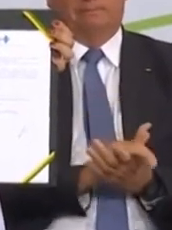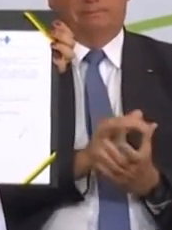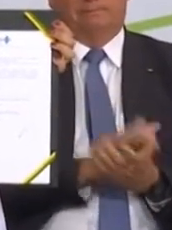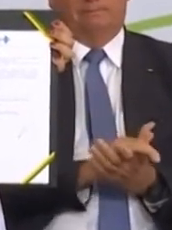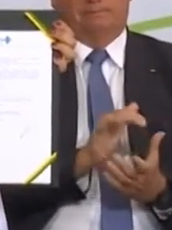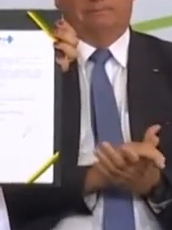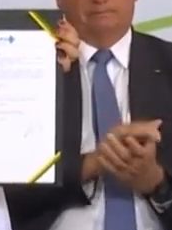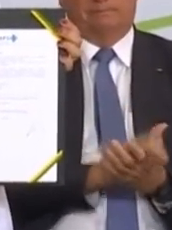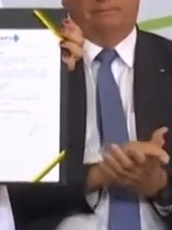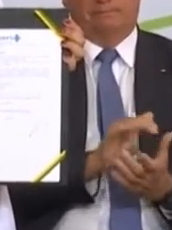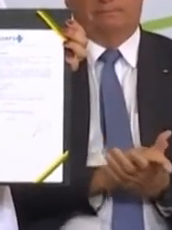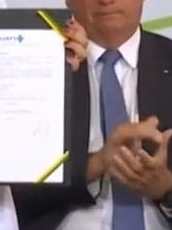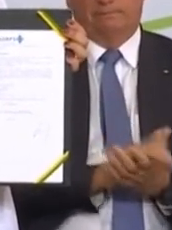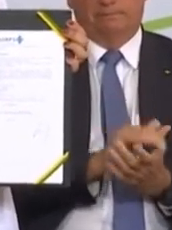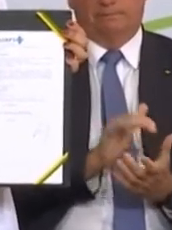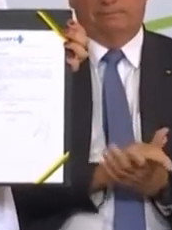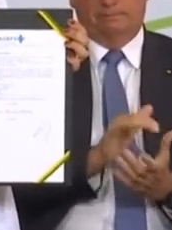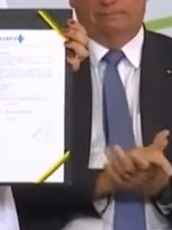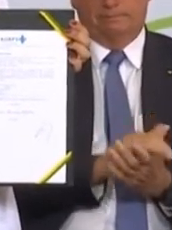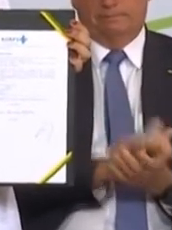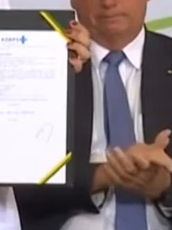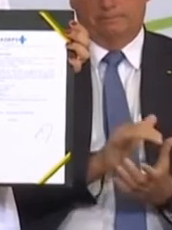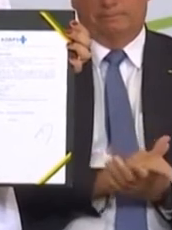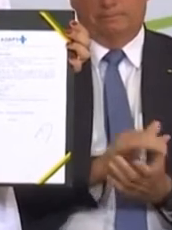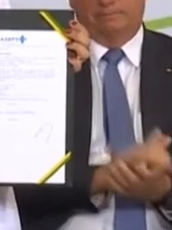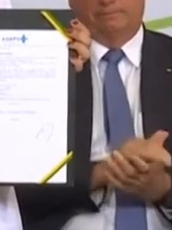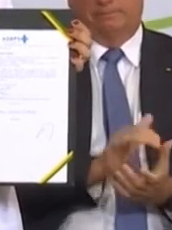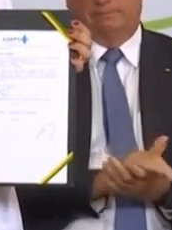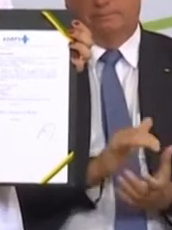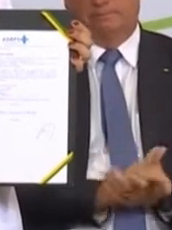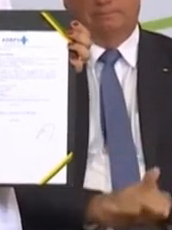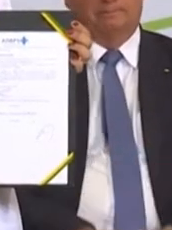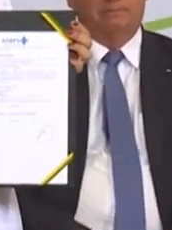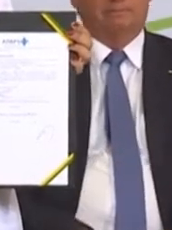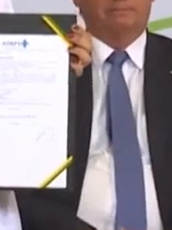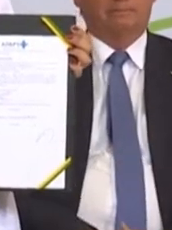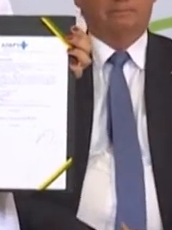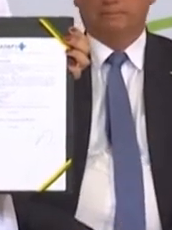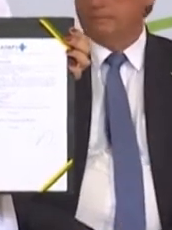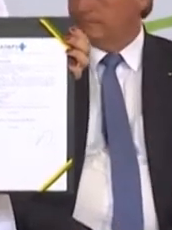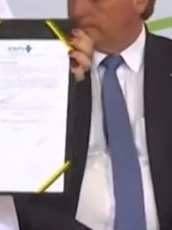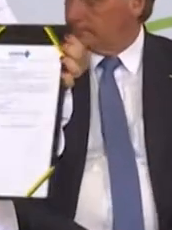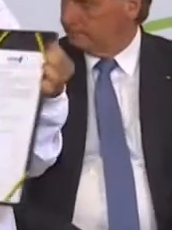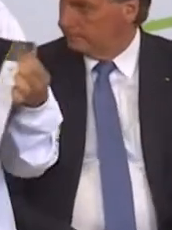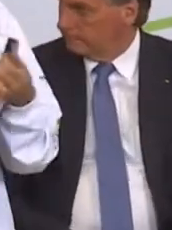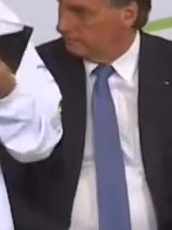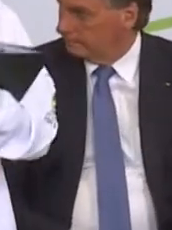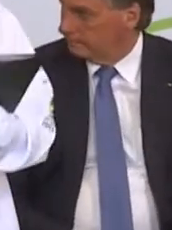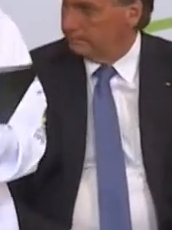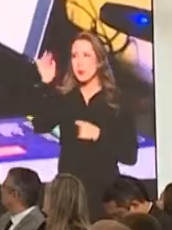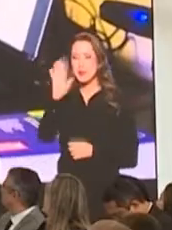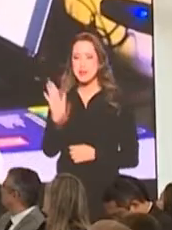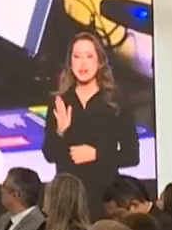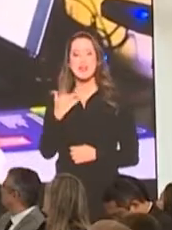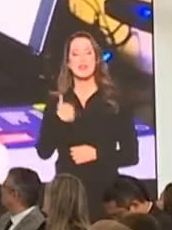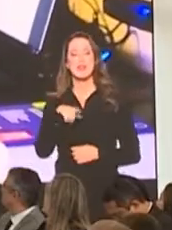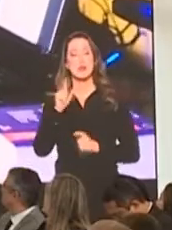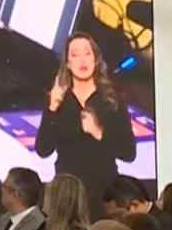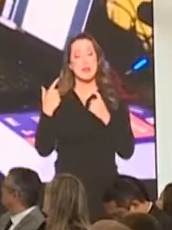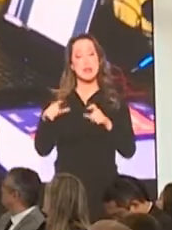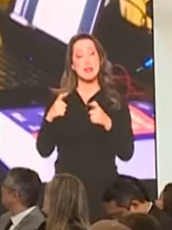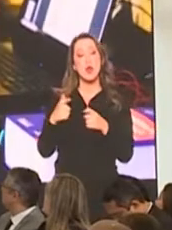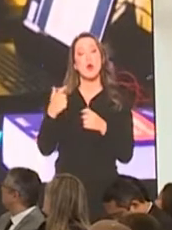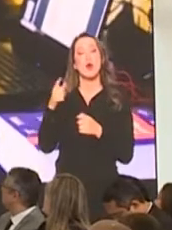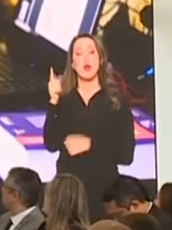de acordo com a agência Brasil na primeira etapa mais de 500 profissionais foram chamados entre médicos e tutores para serem